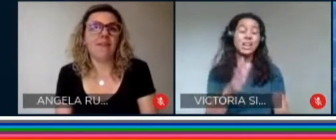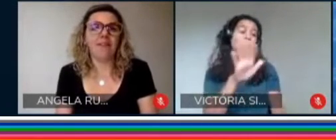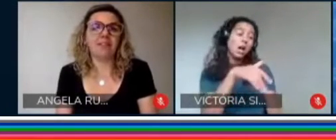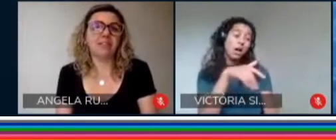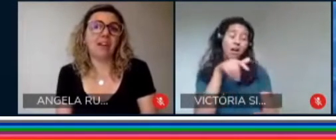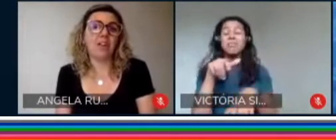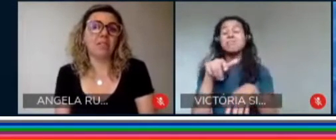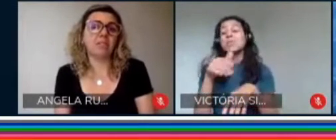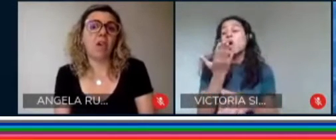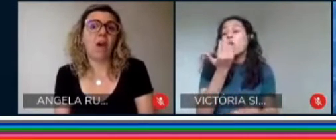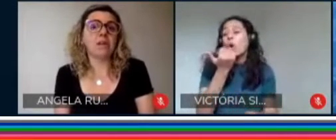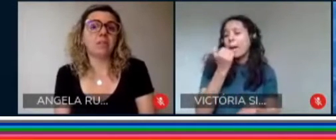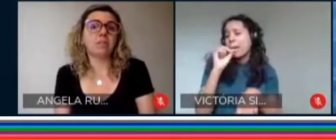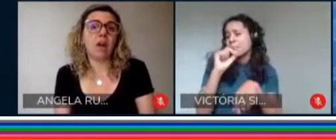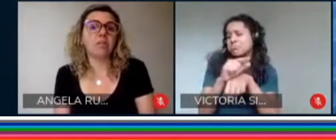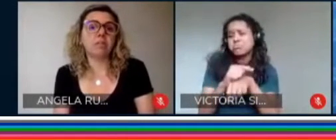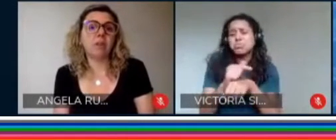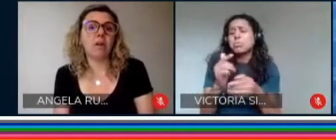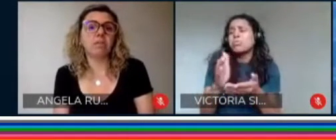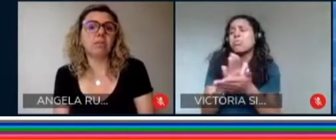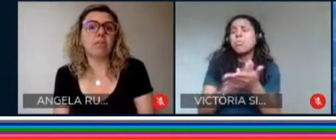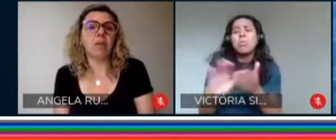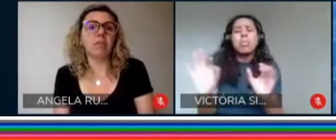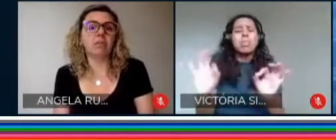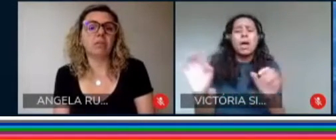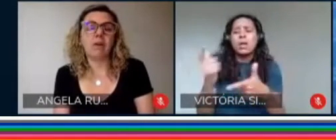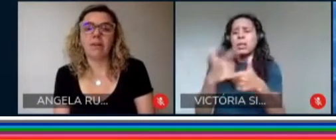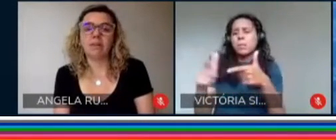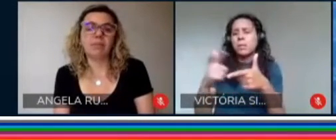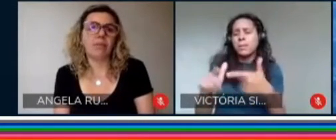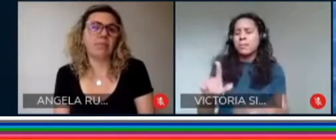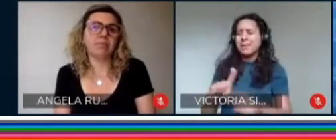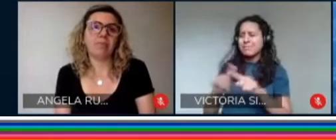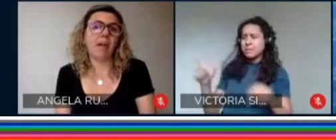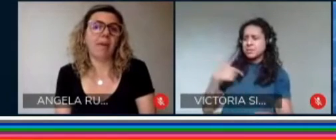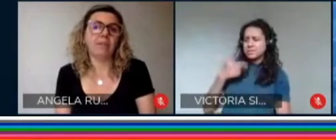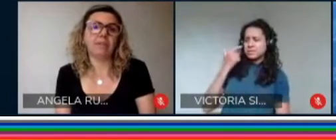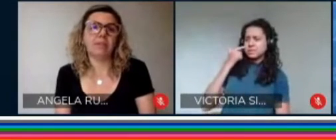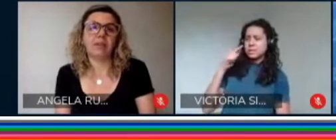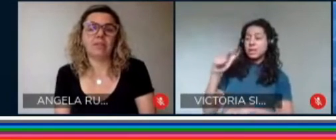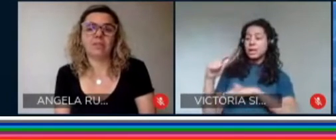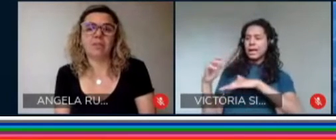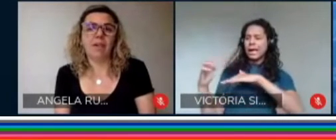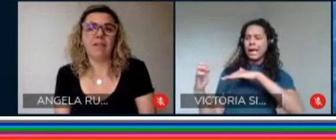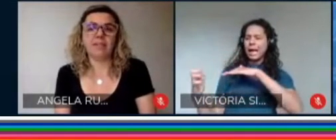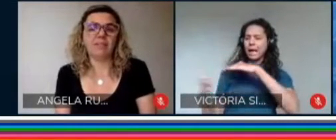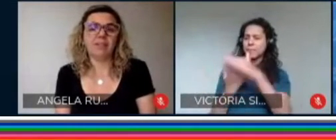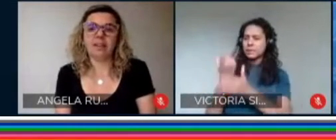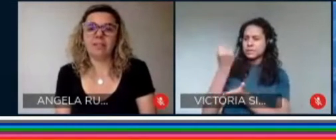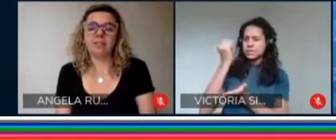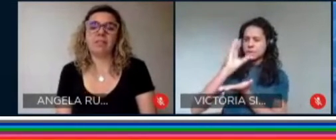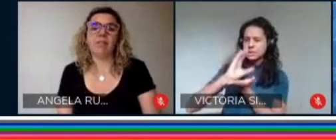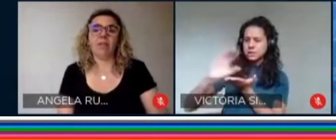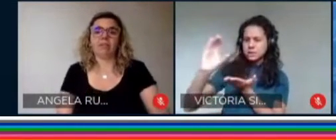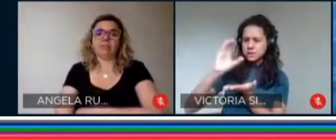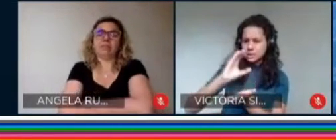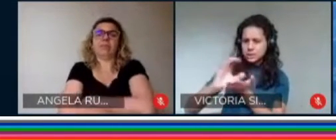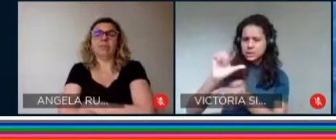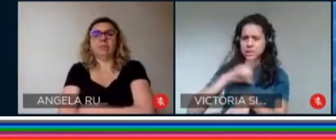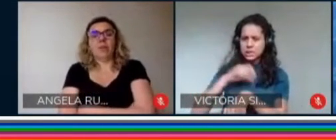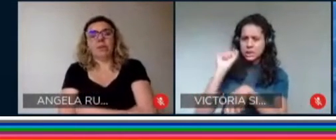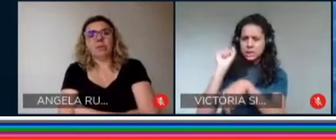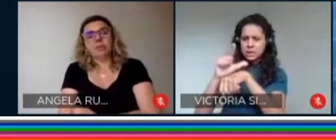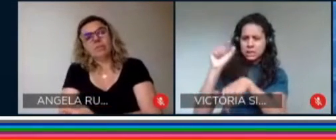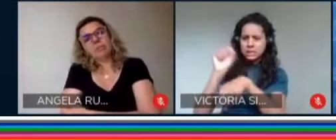Então, quer dizer, qual é a credibilidade desta empresa em falar que não existe problema em usar esse tipo